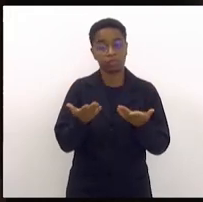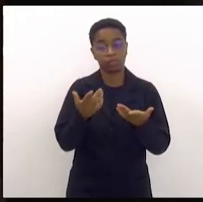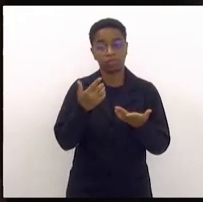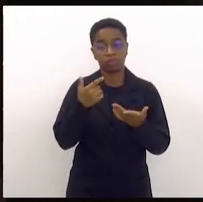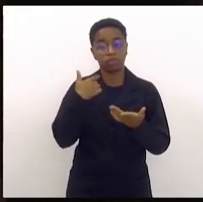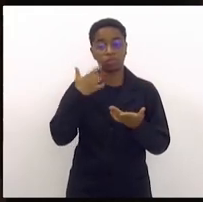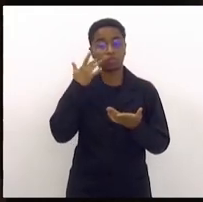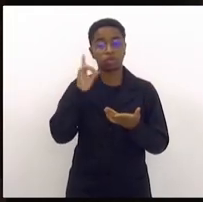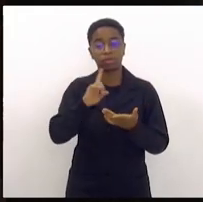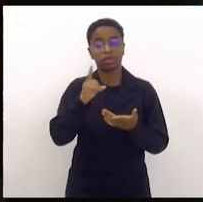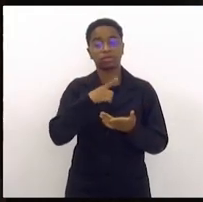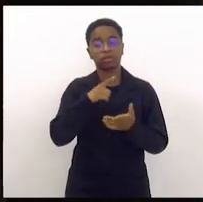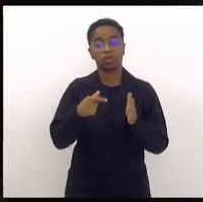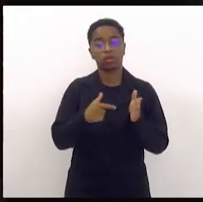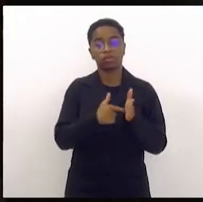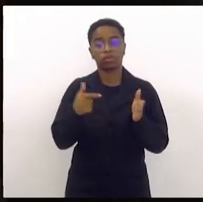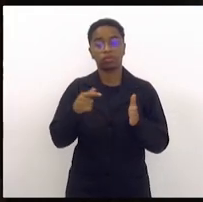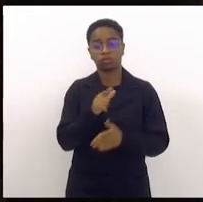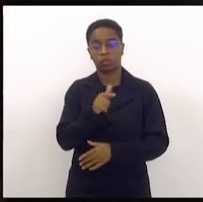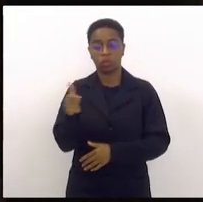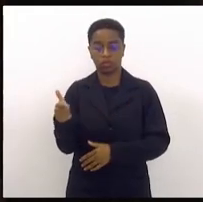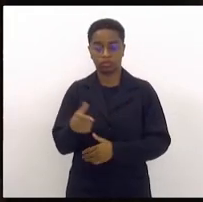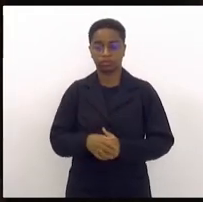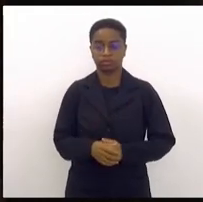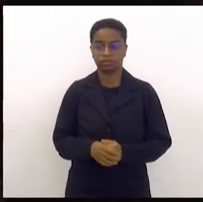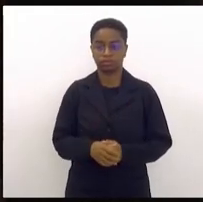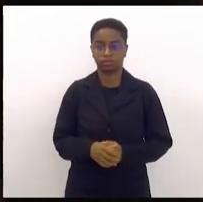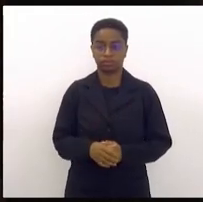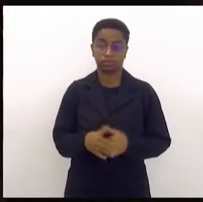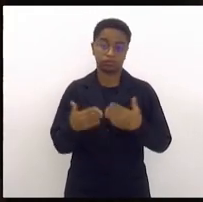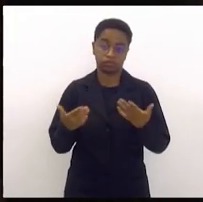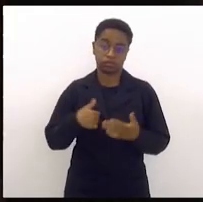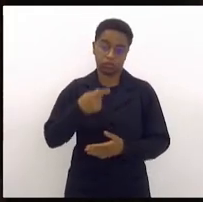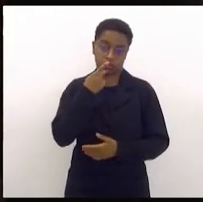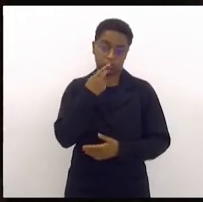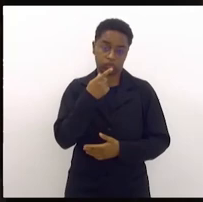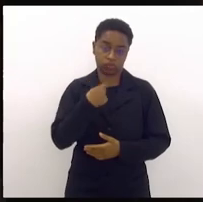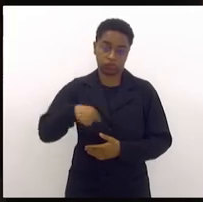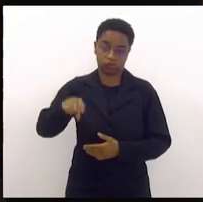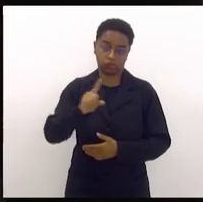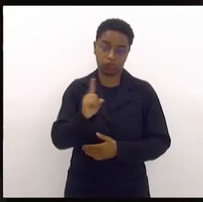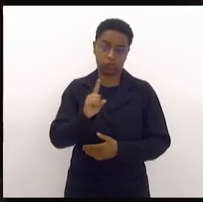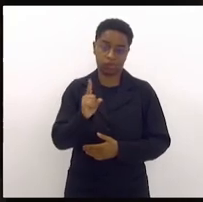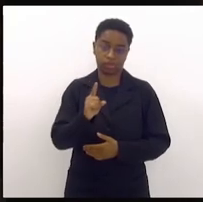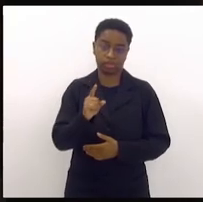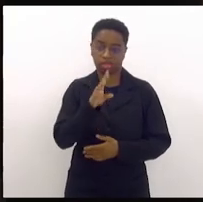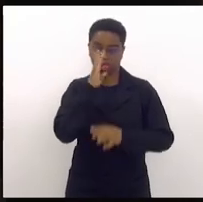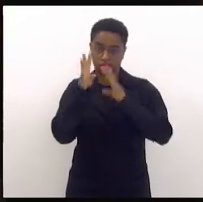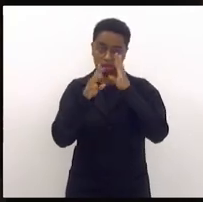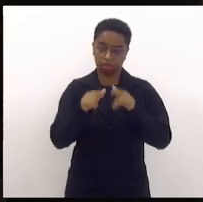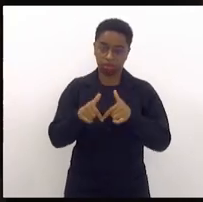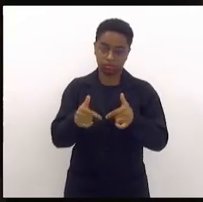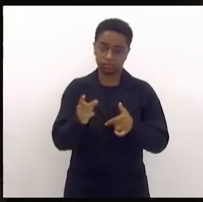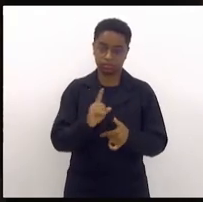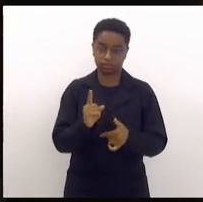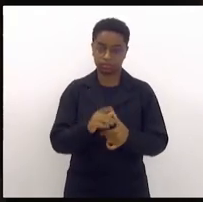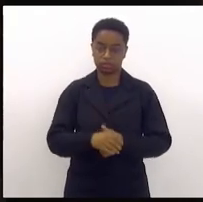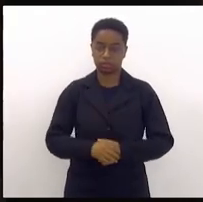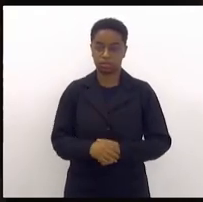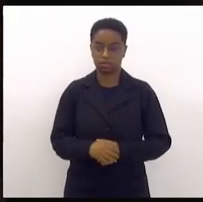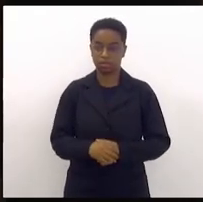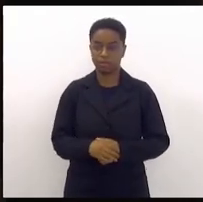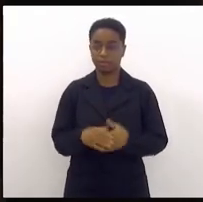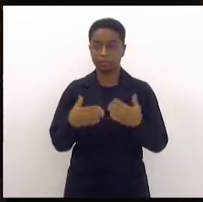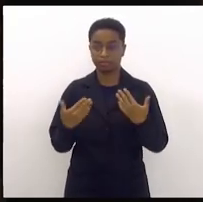tinha uma outra denúncia. Ora, eu não ia para lá dar tiro no escuro. E aí,